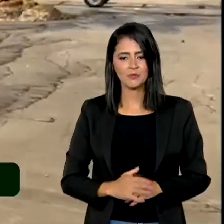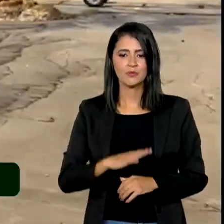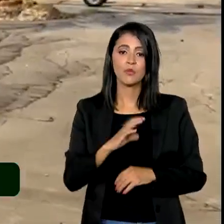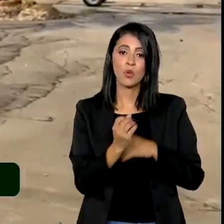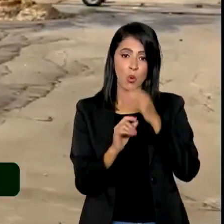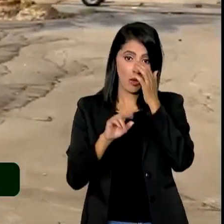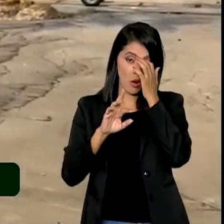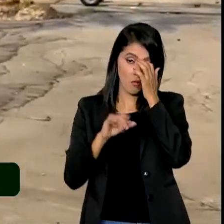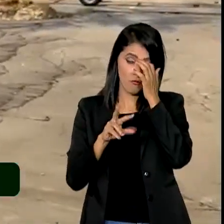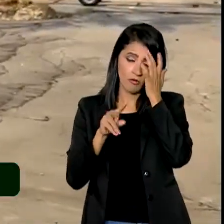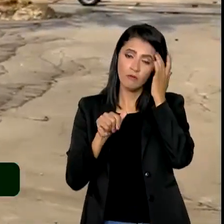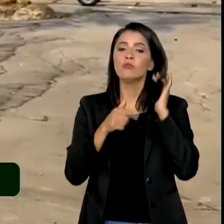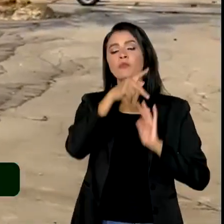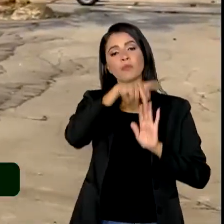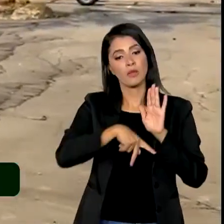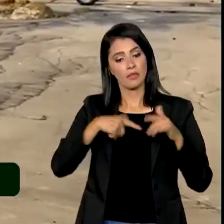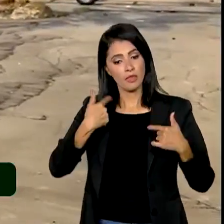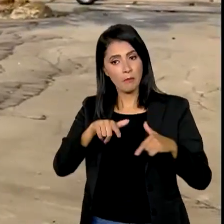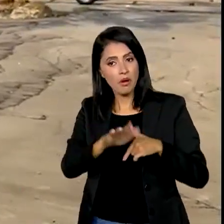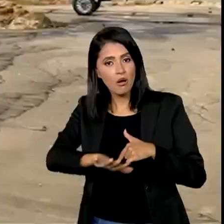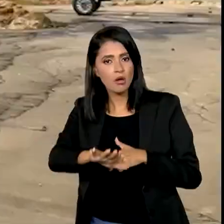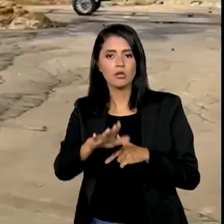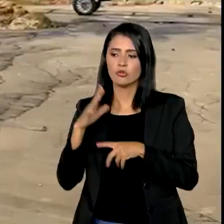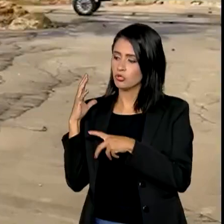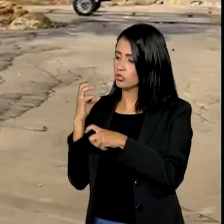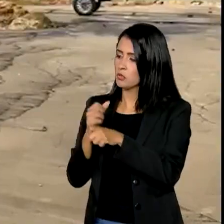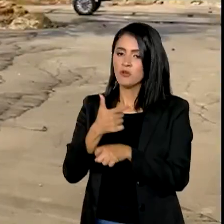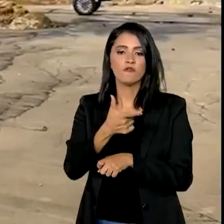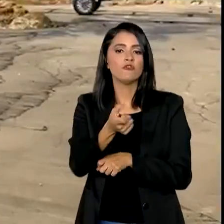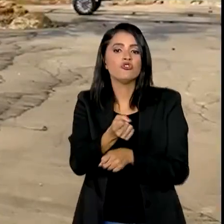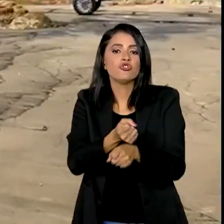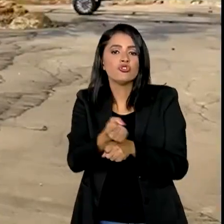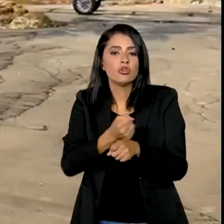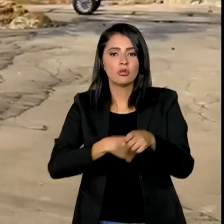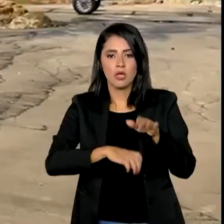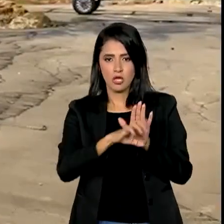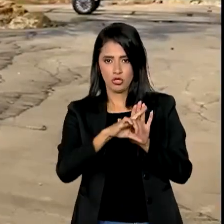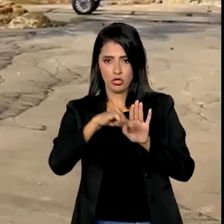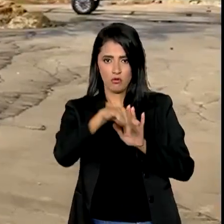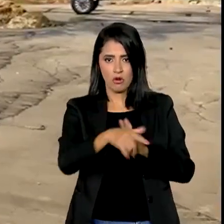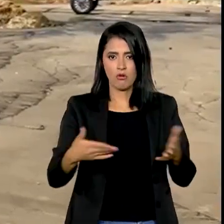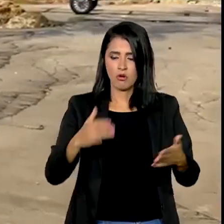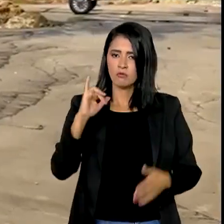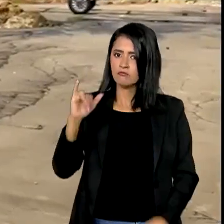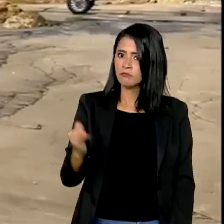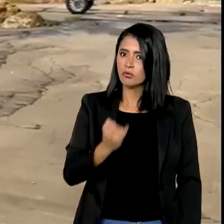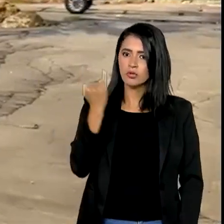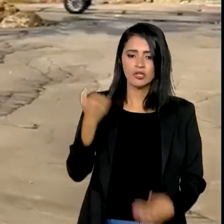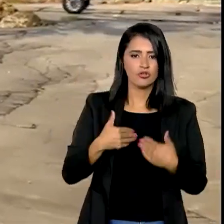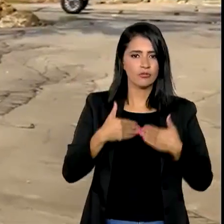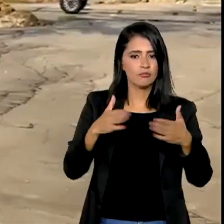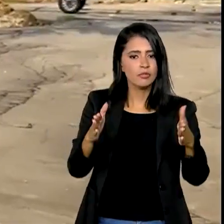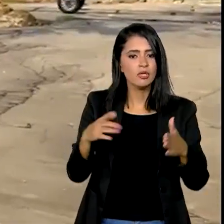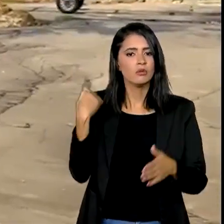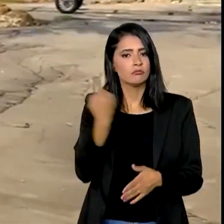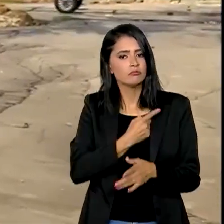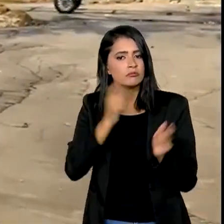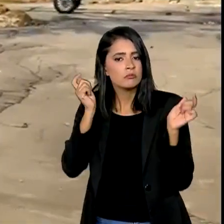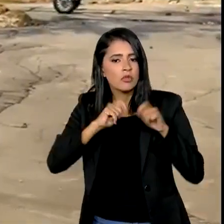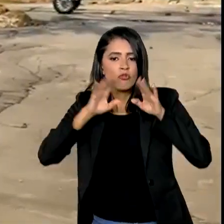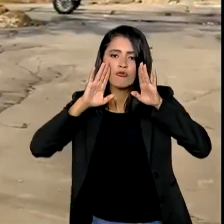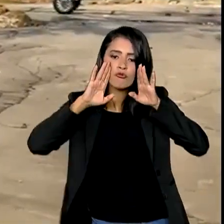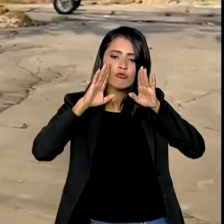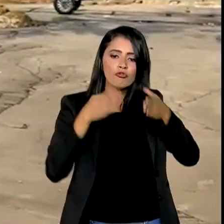vem trabalhando nessa iniciativa, né, há 20 anos. Esse edital ele vem em uma hora muito importante, né, para que nós possamos